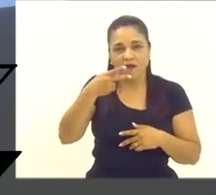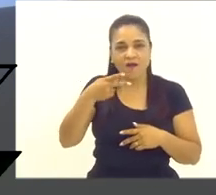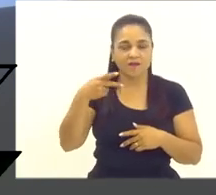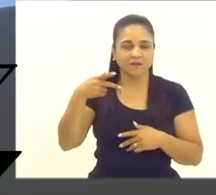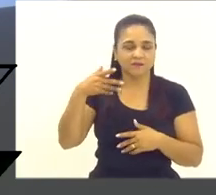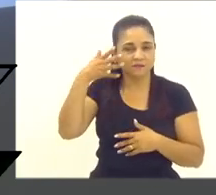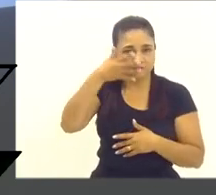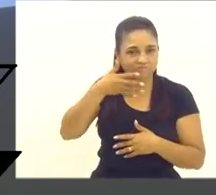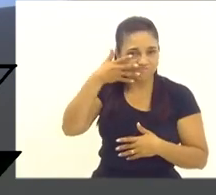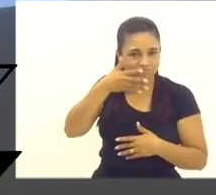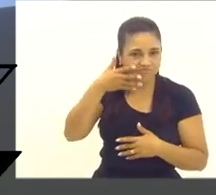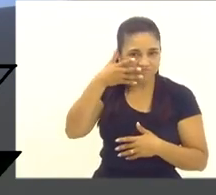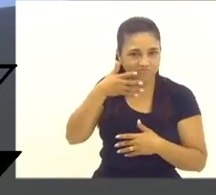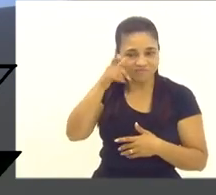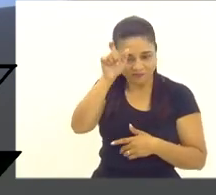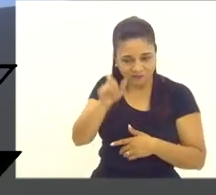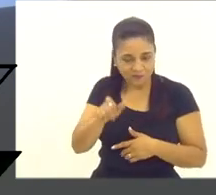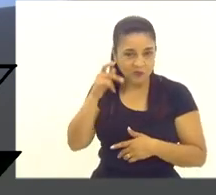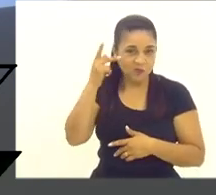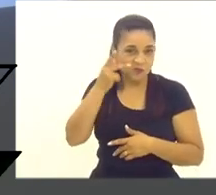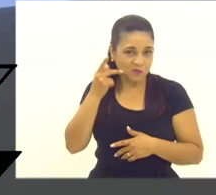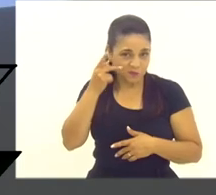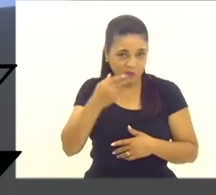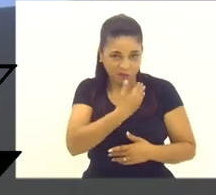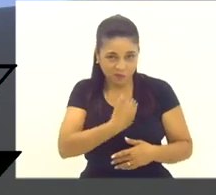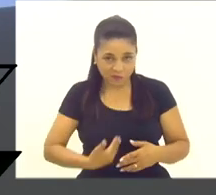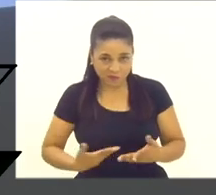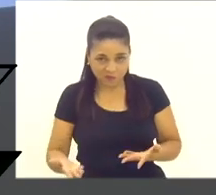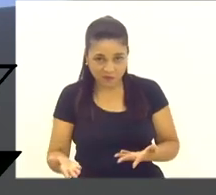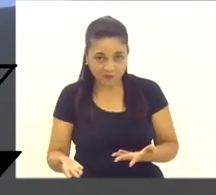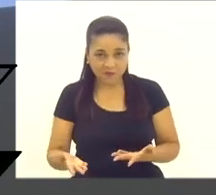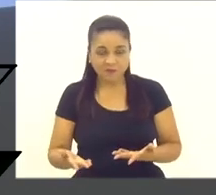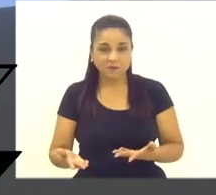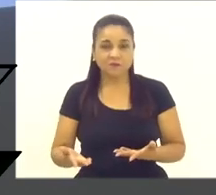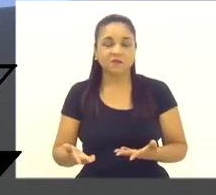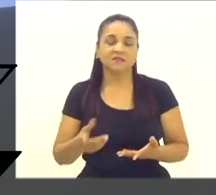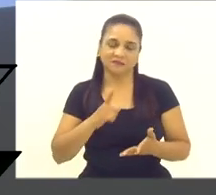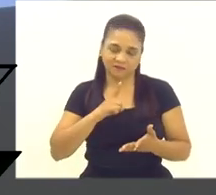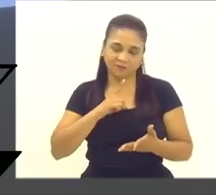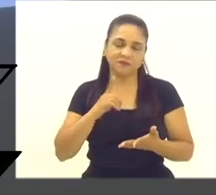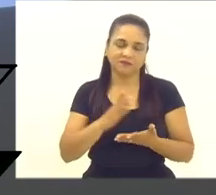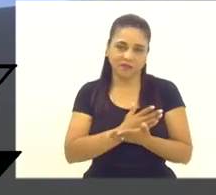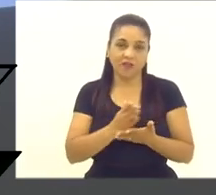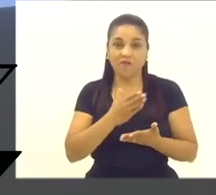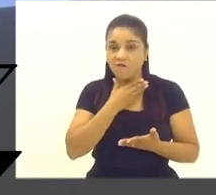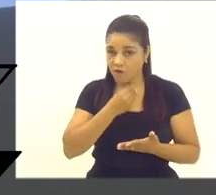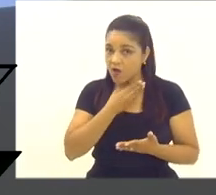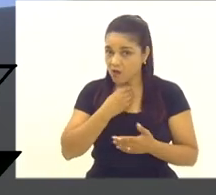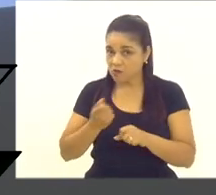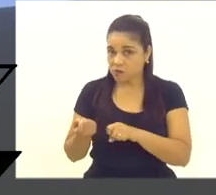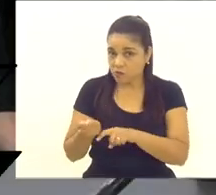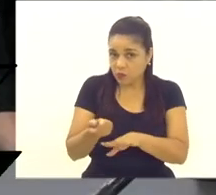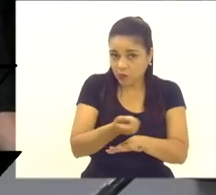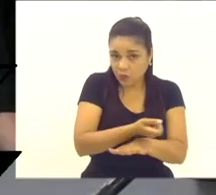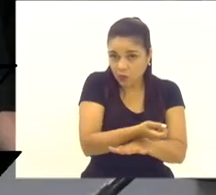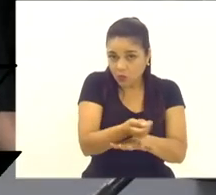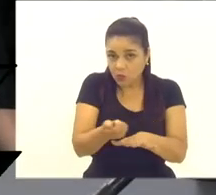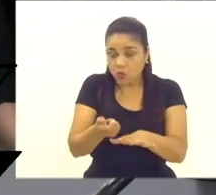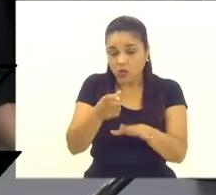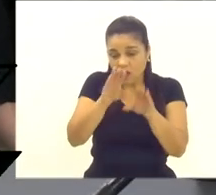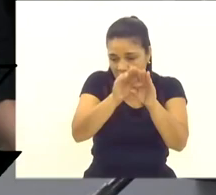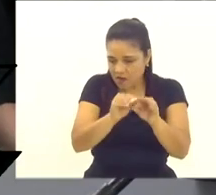muitas vezes tem alguns casos também né de isso trata de disseminação falsa quando você tira do contexto e você